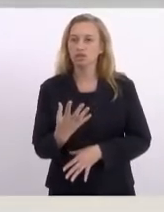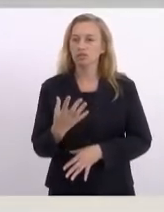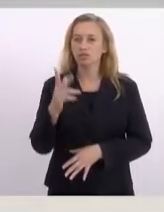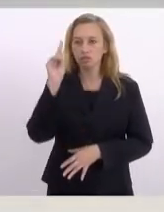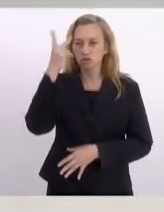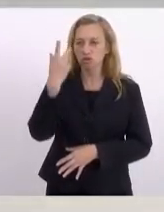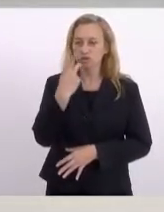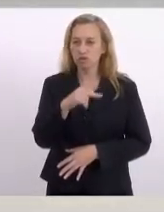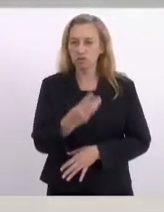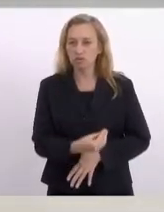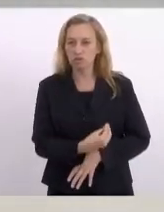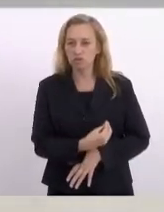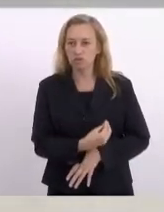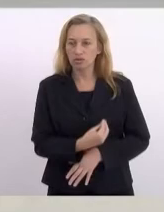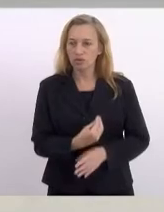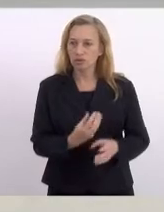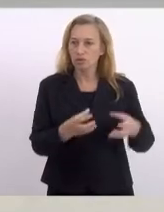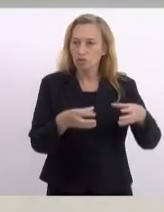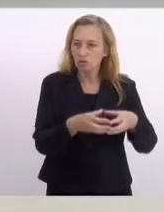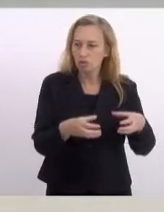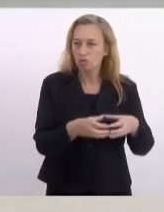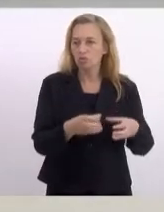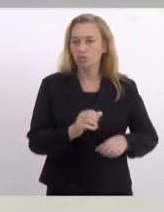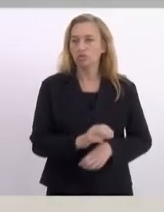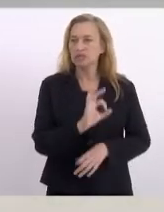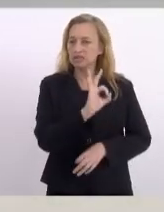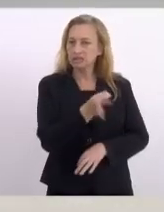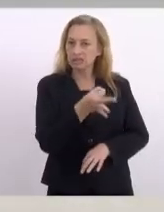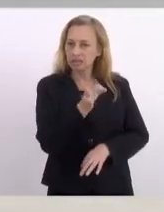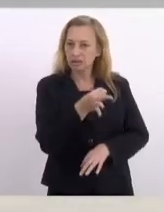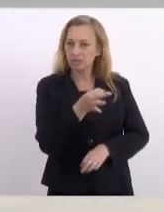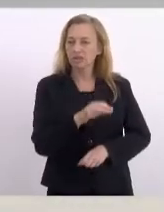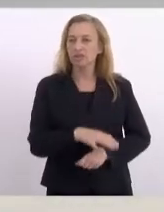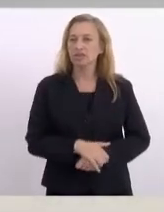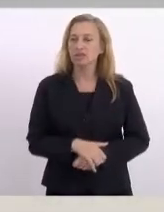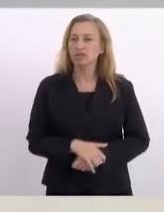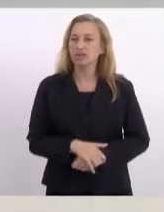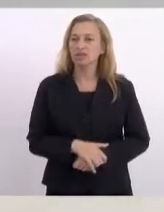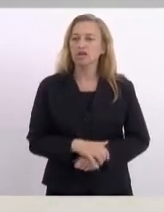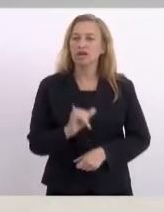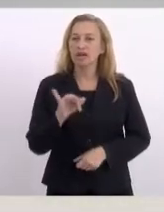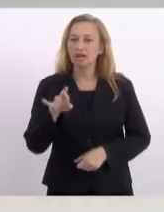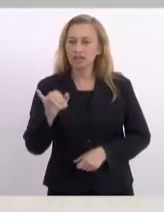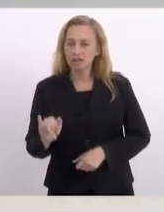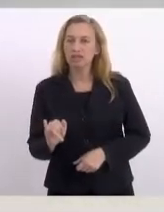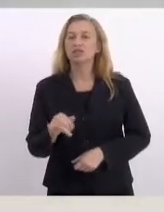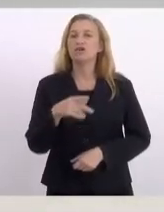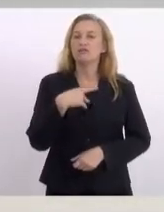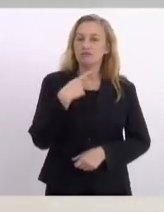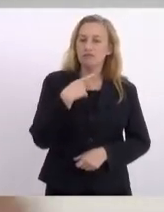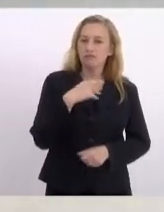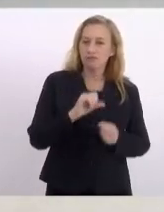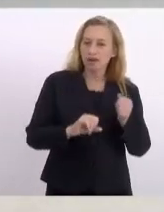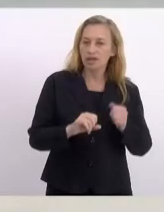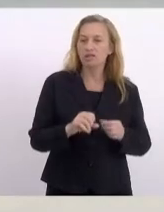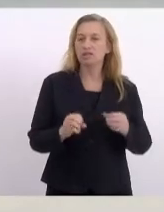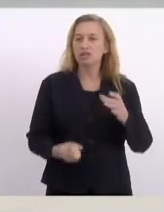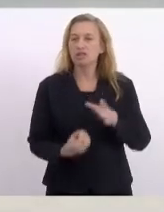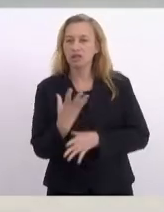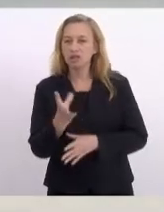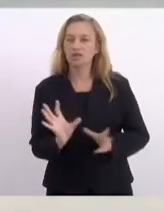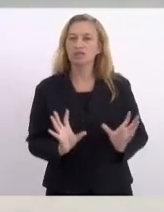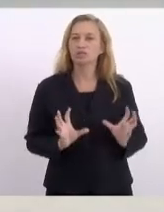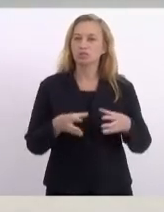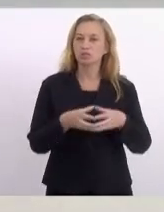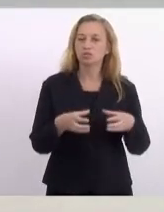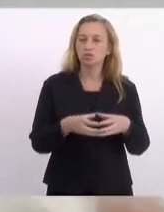sua comunidade. E foi exatamente o que Yanitinha o fez, né? Construindo a Sociedade Nossa Senhora